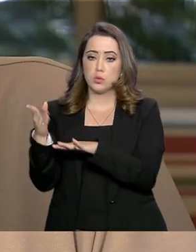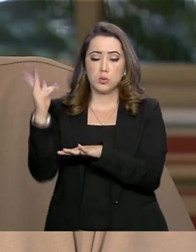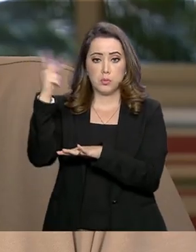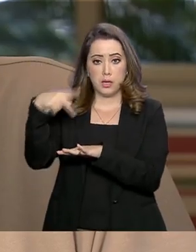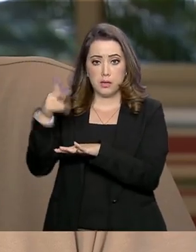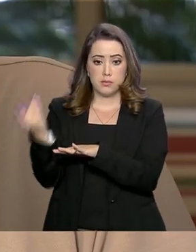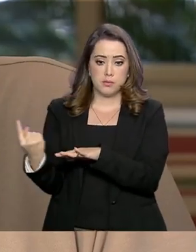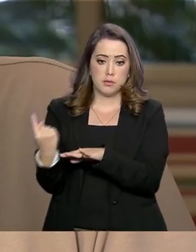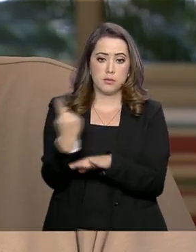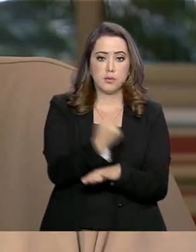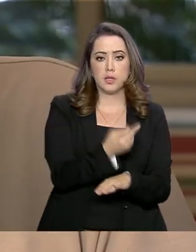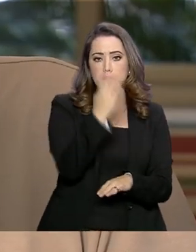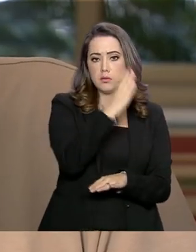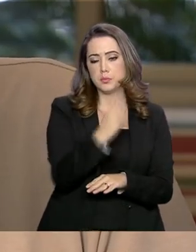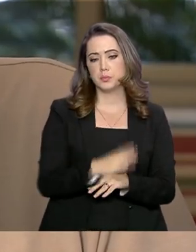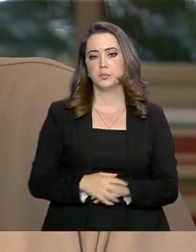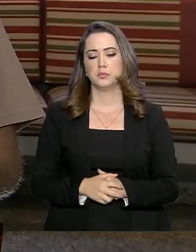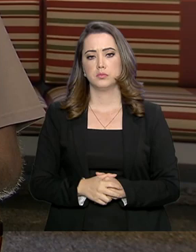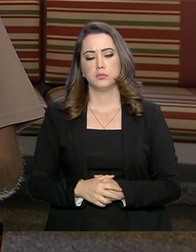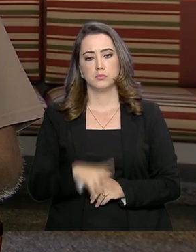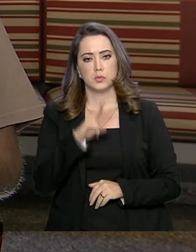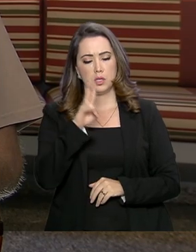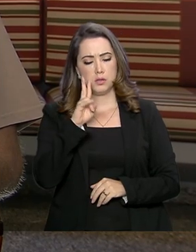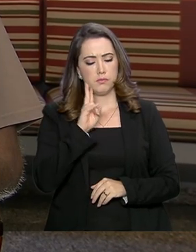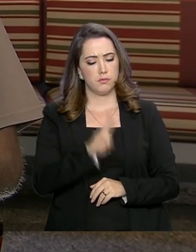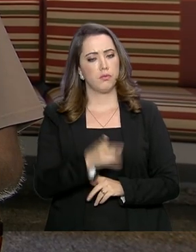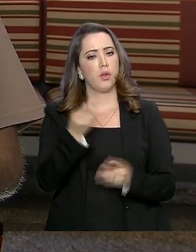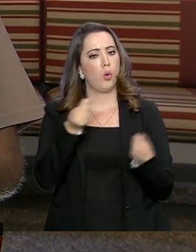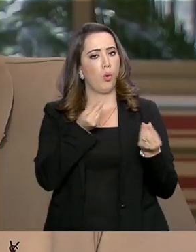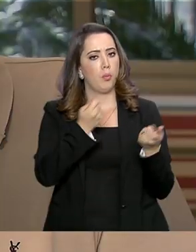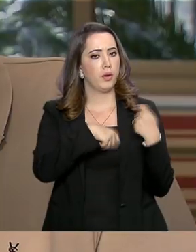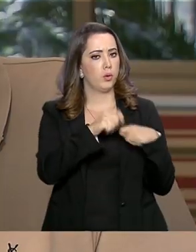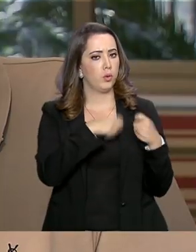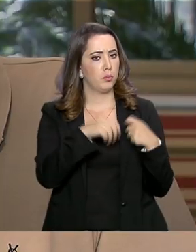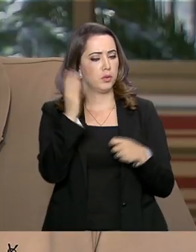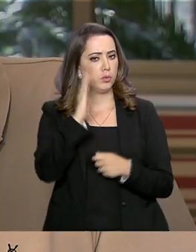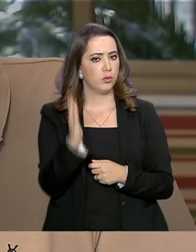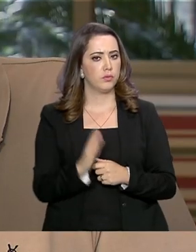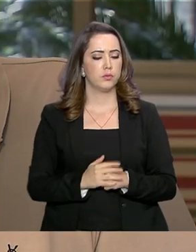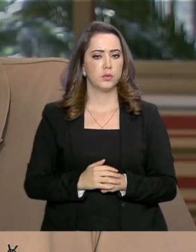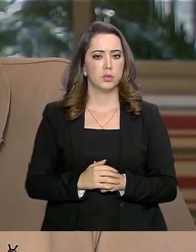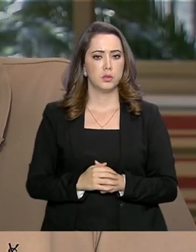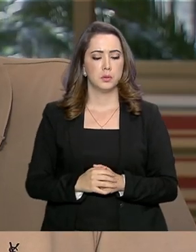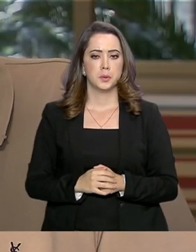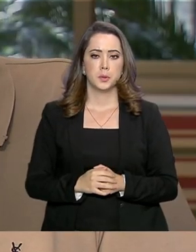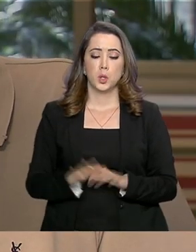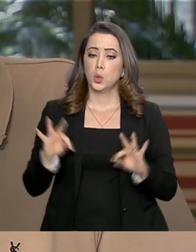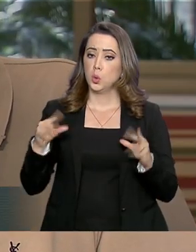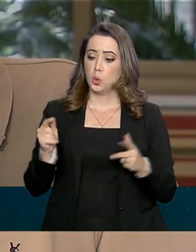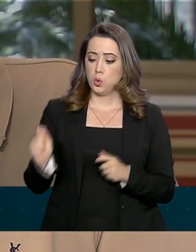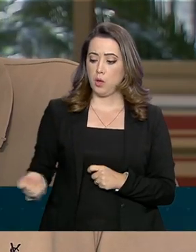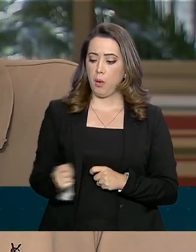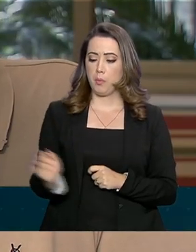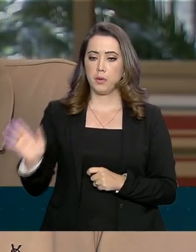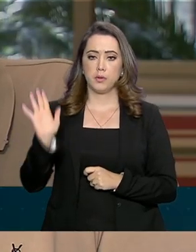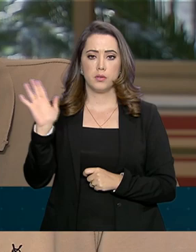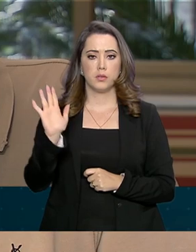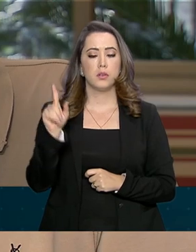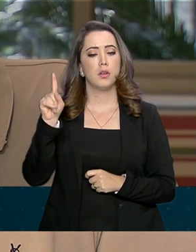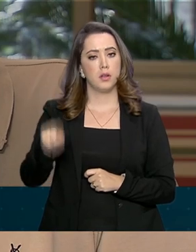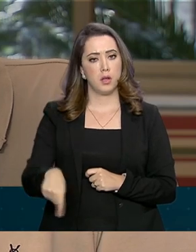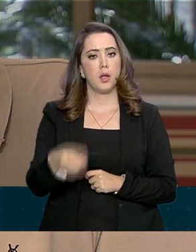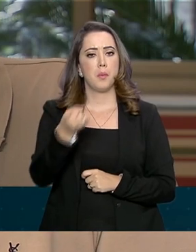Este economista avalia a política de concessões do governo. Toda política de concessões atualmente, ela tem sido